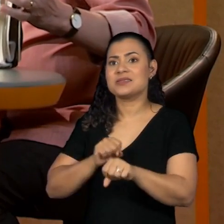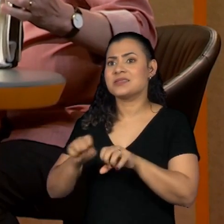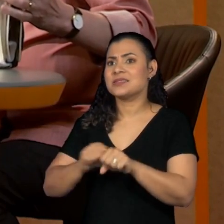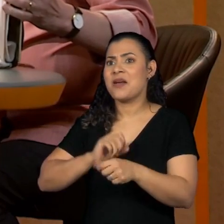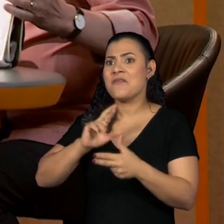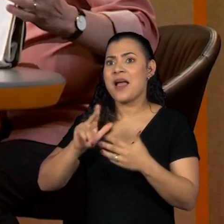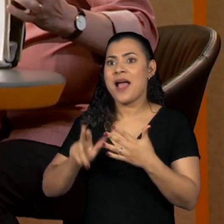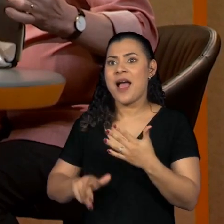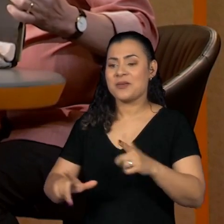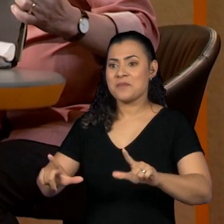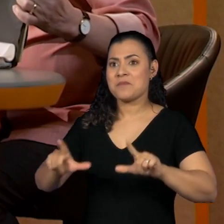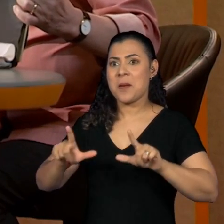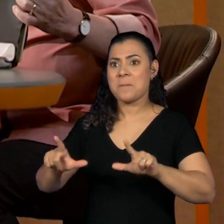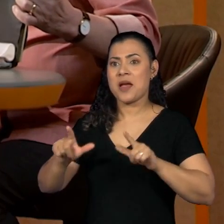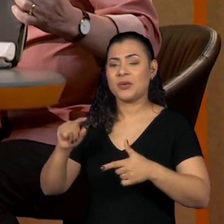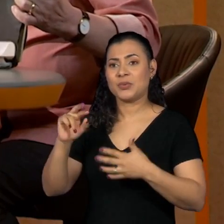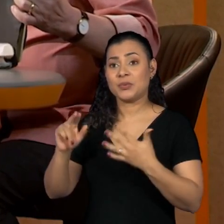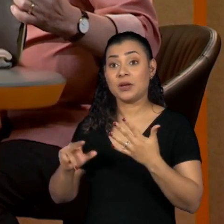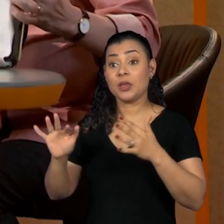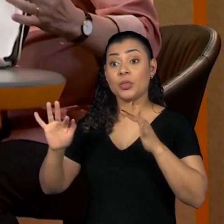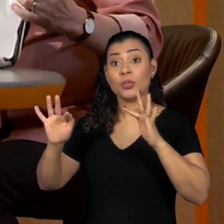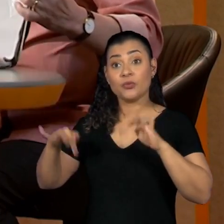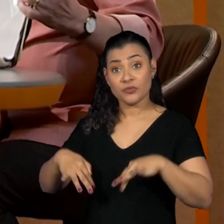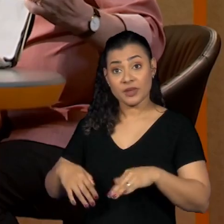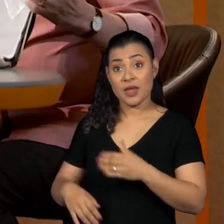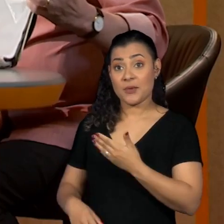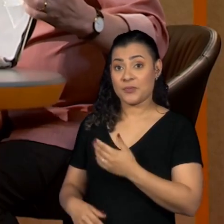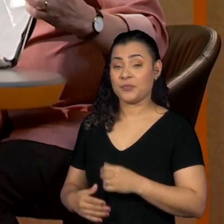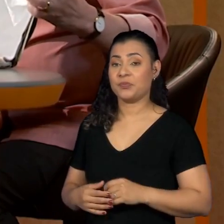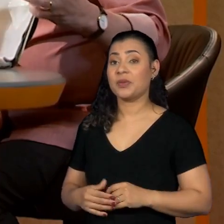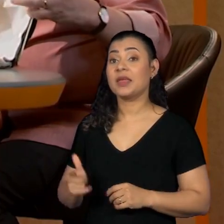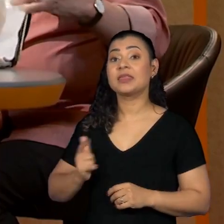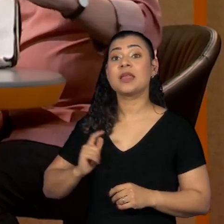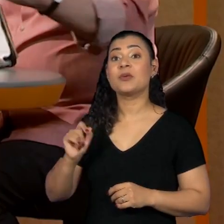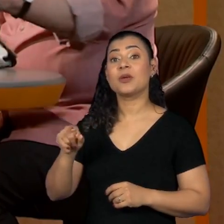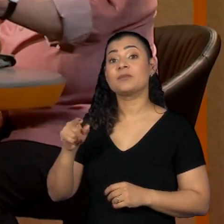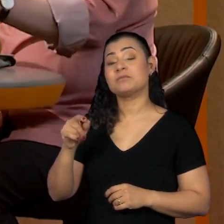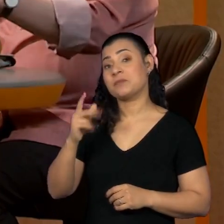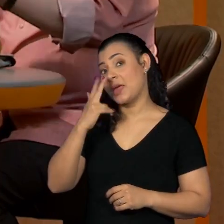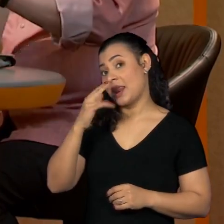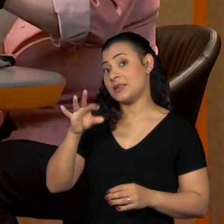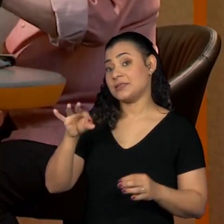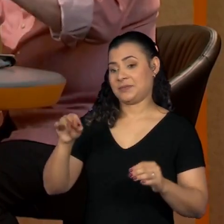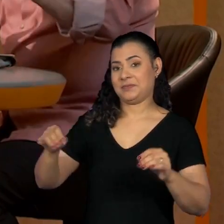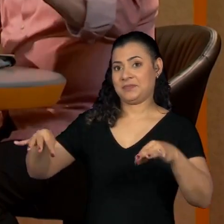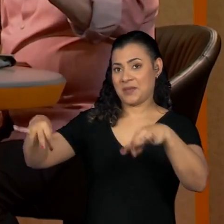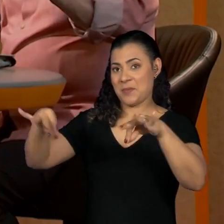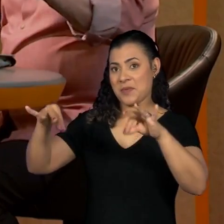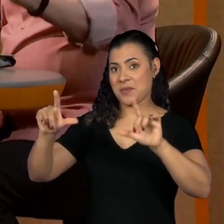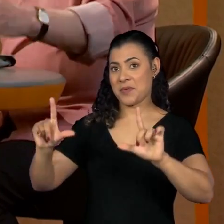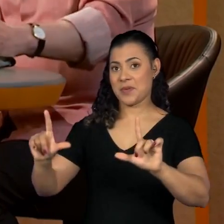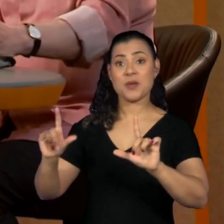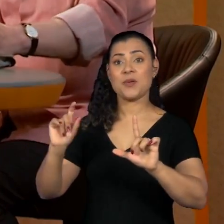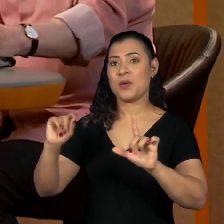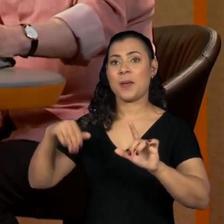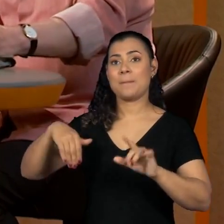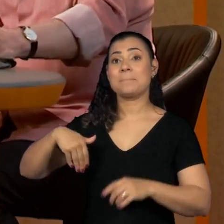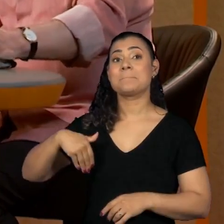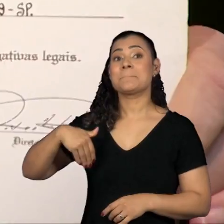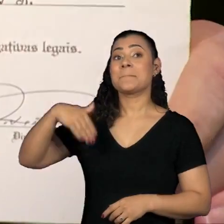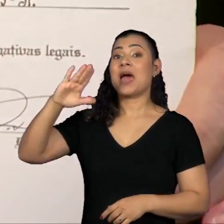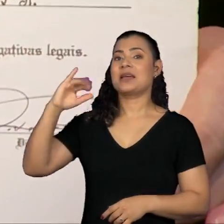vários, né? E tem aqui no final o que você considera como o